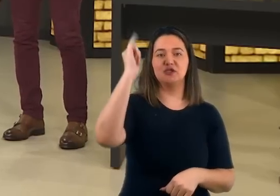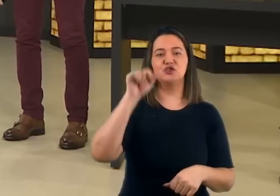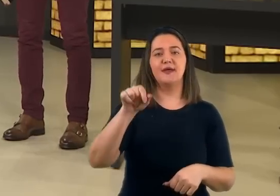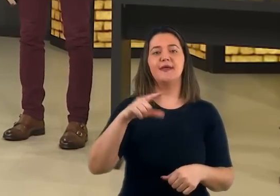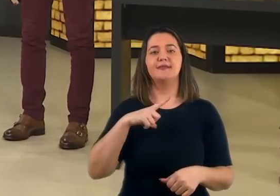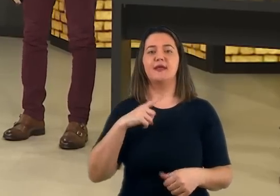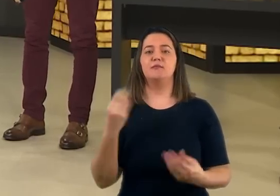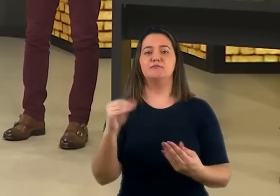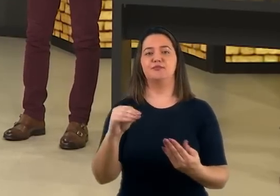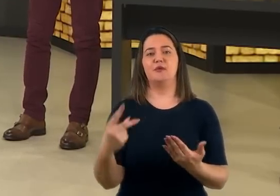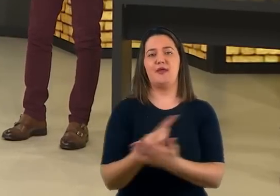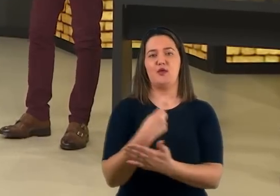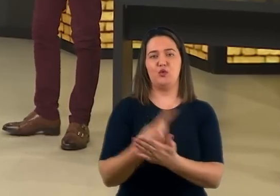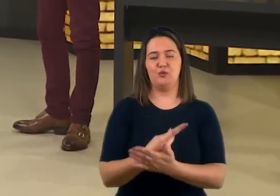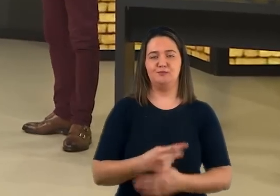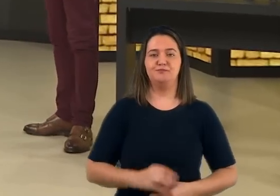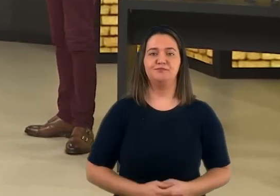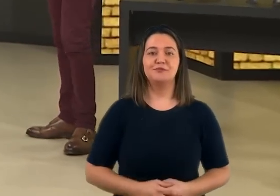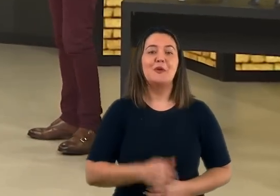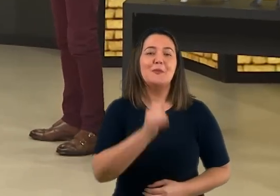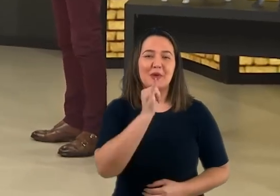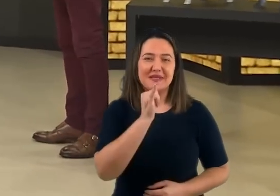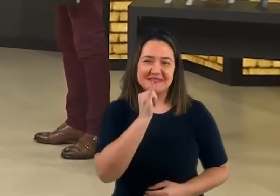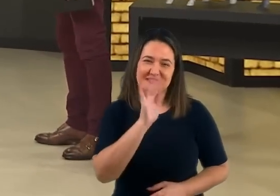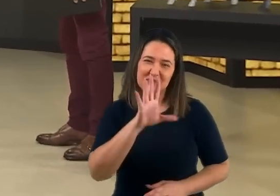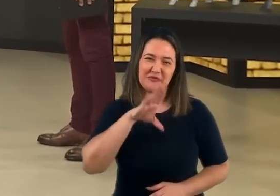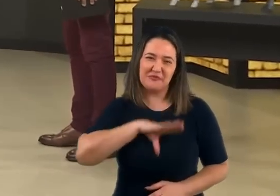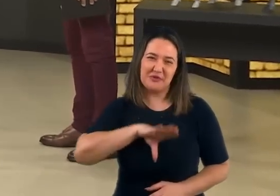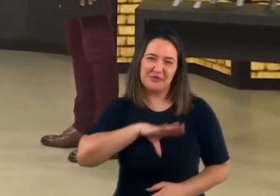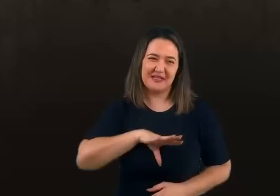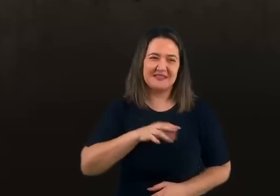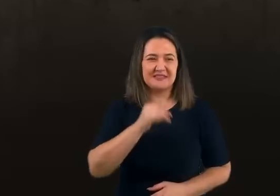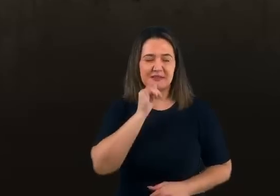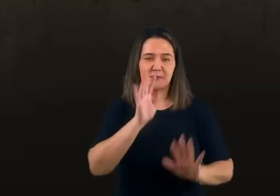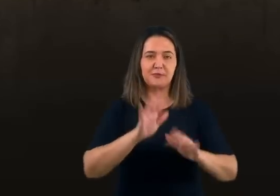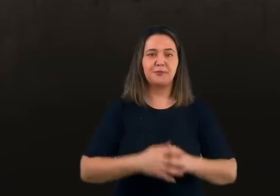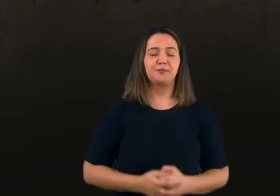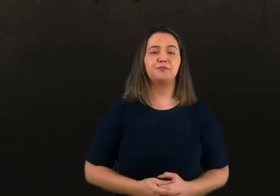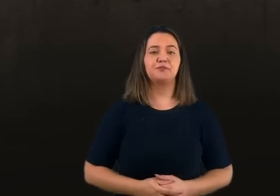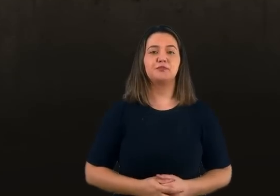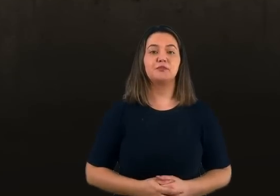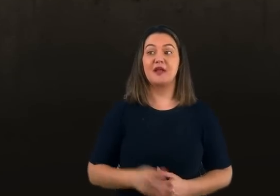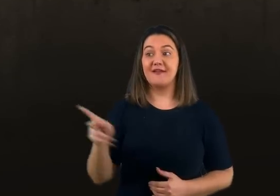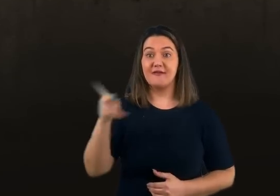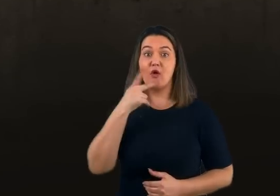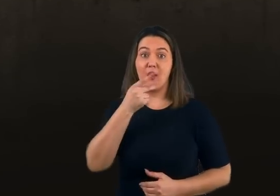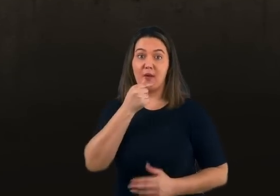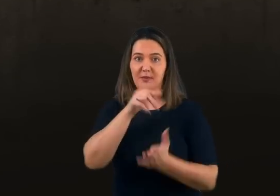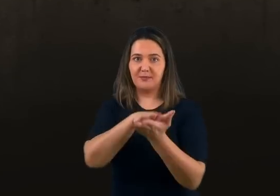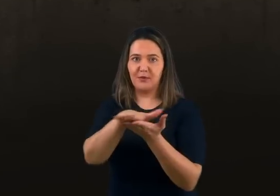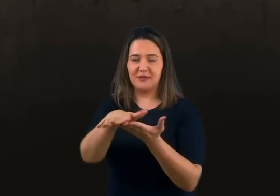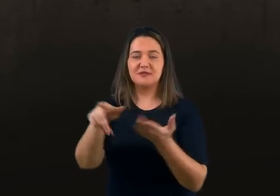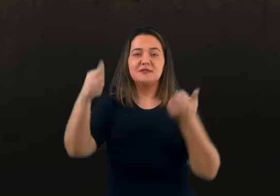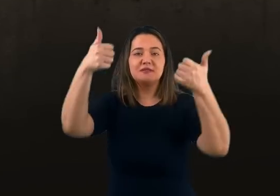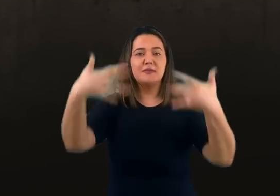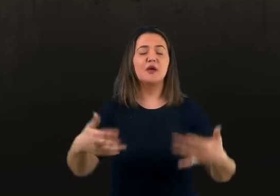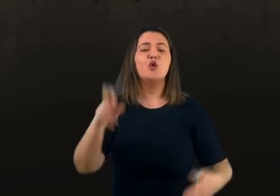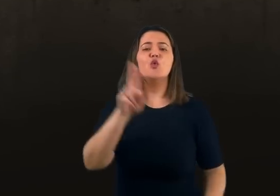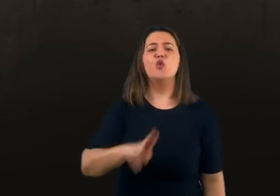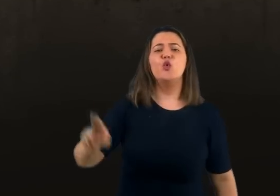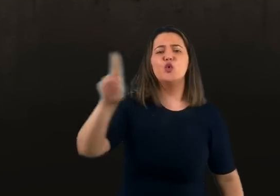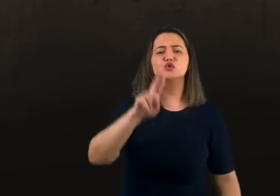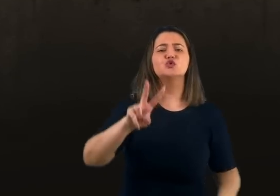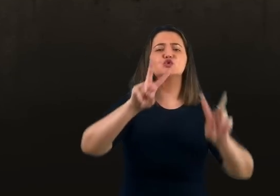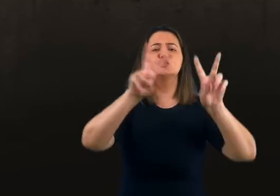você possa ver como isso acontece. Vamos lá. Ele diz assim, o uso deliberado do gênero irregular